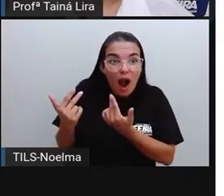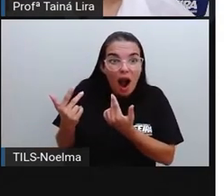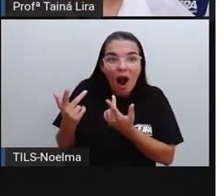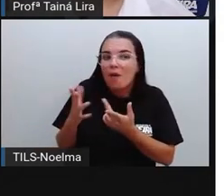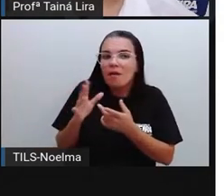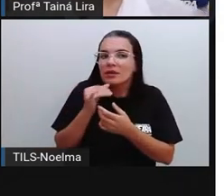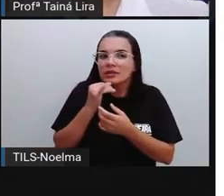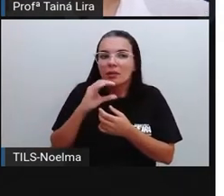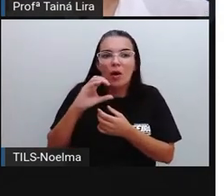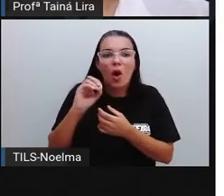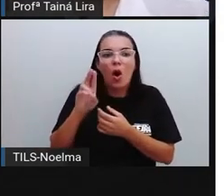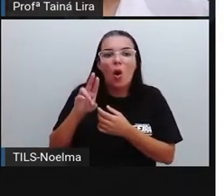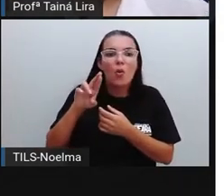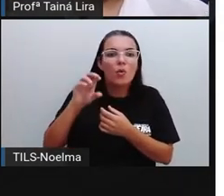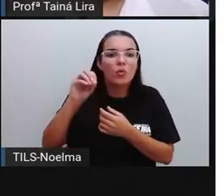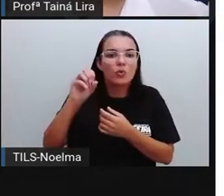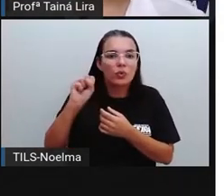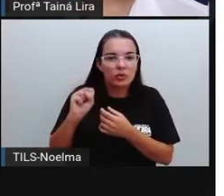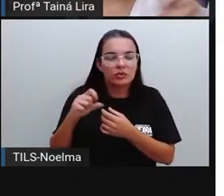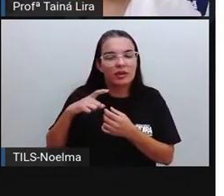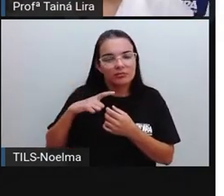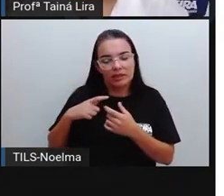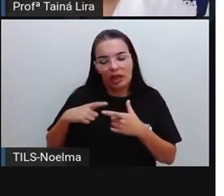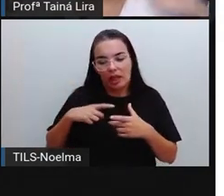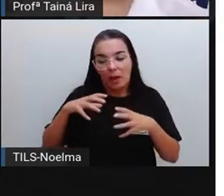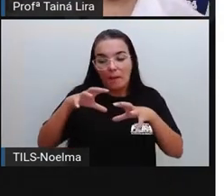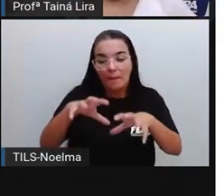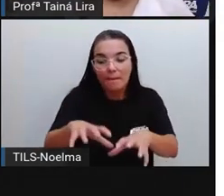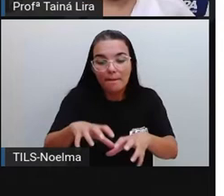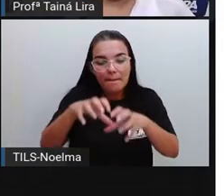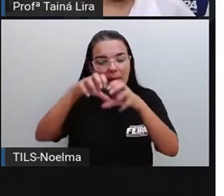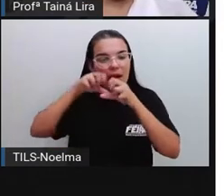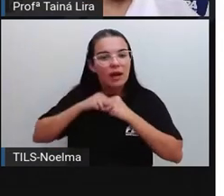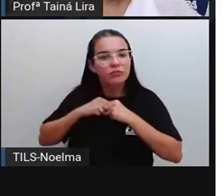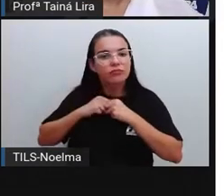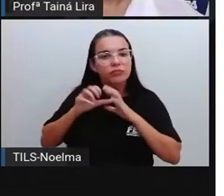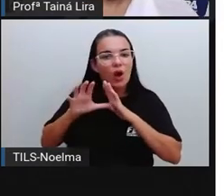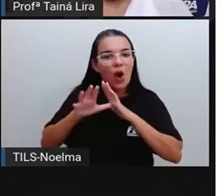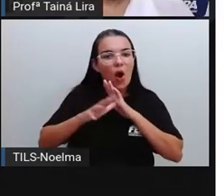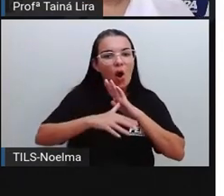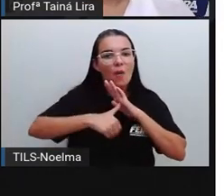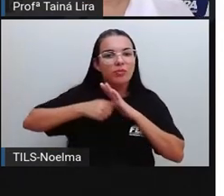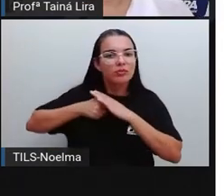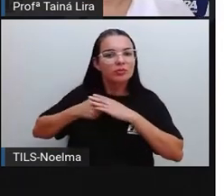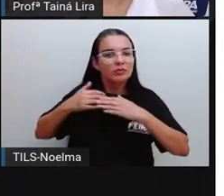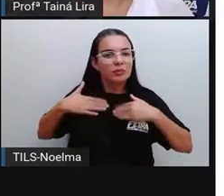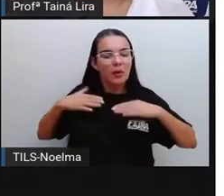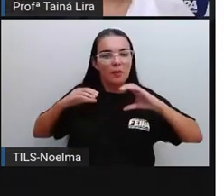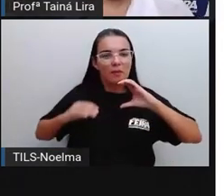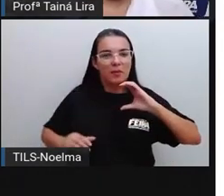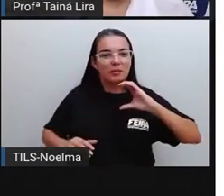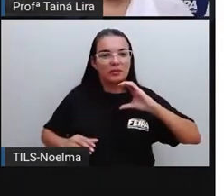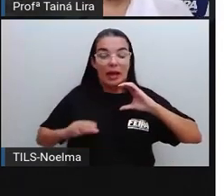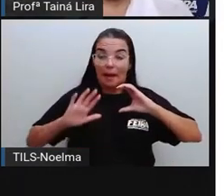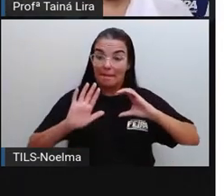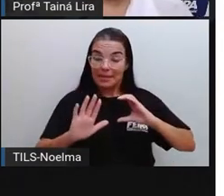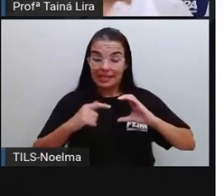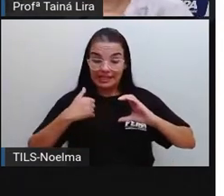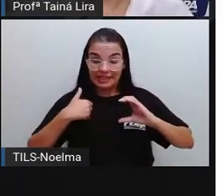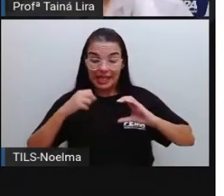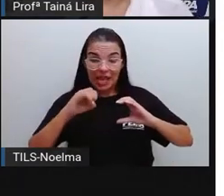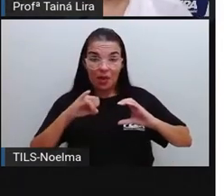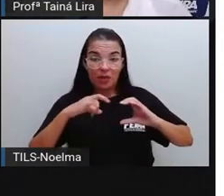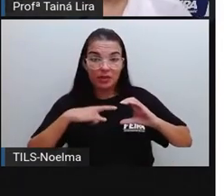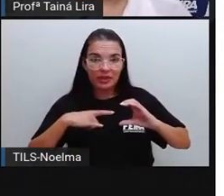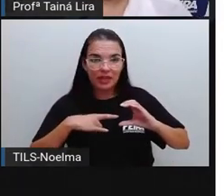ouros, por exemplo, se ela tiver uma carta de ouros, ela consegue pegar o monte. Mas se eu tiver com a carta coringa